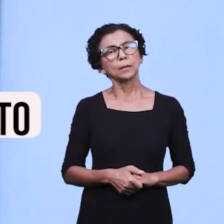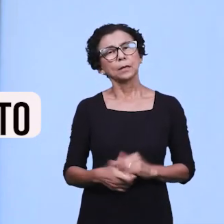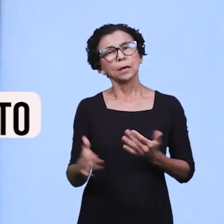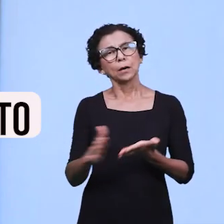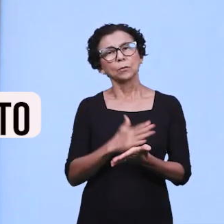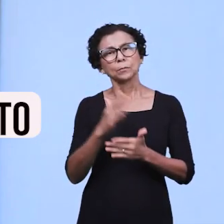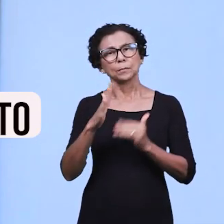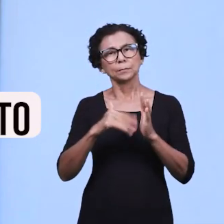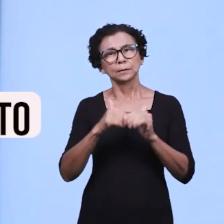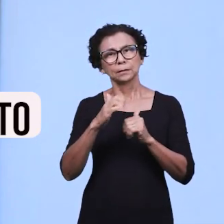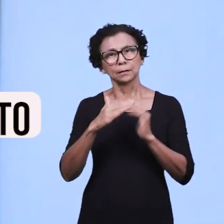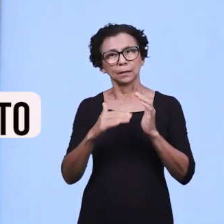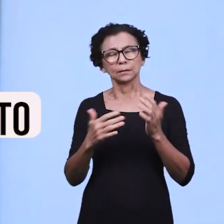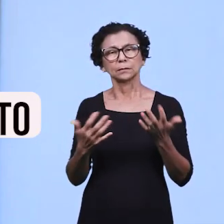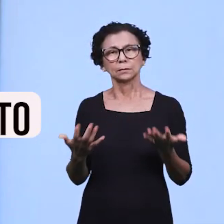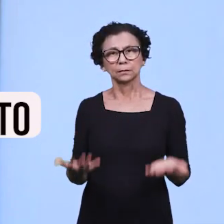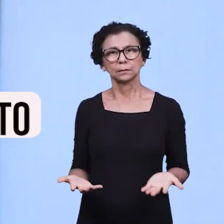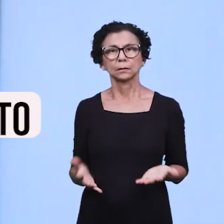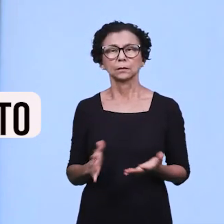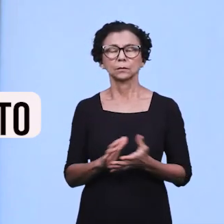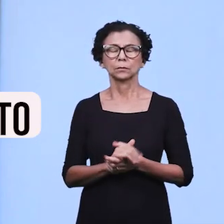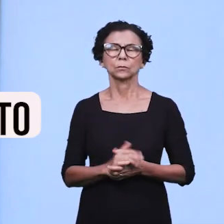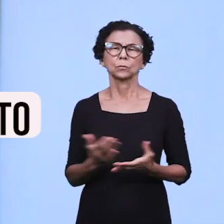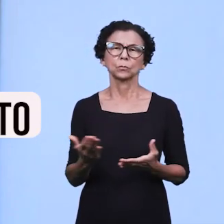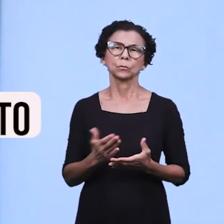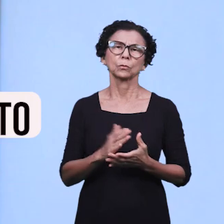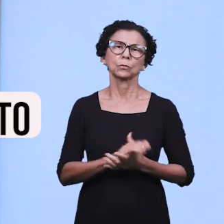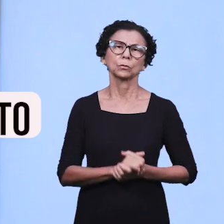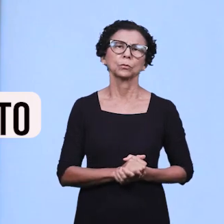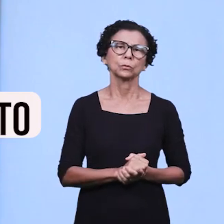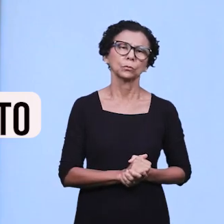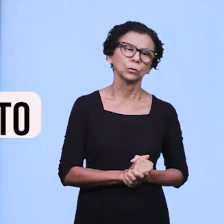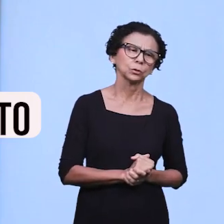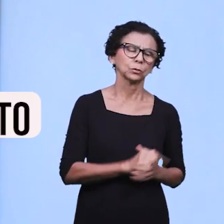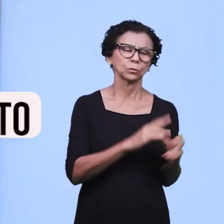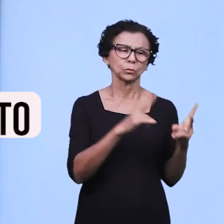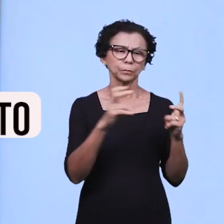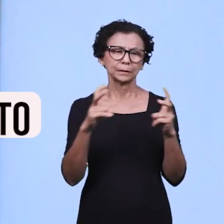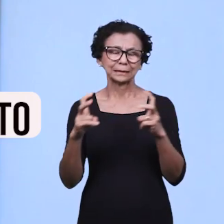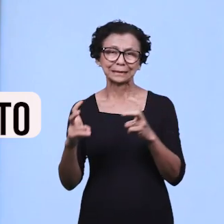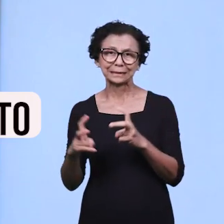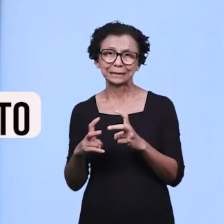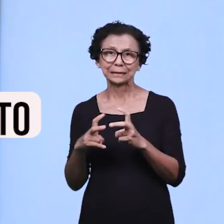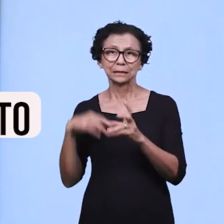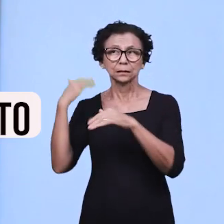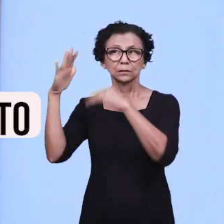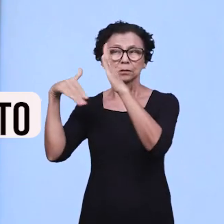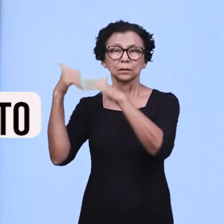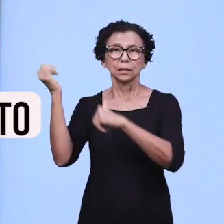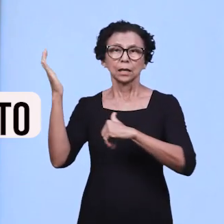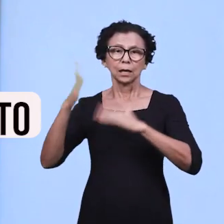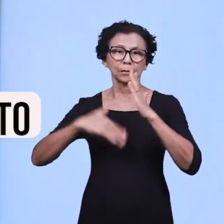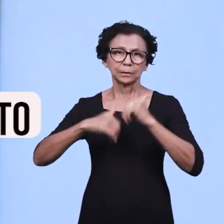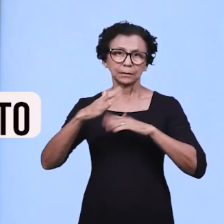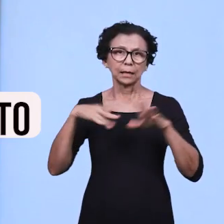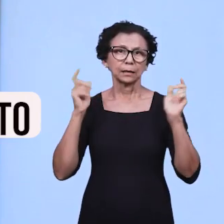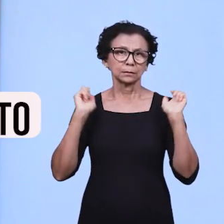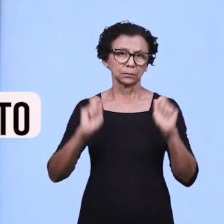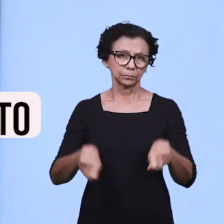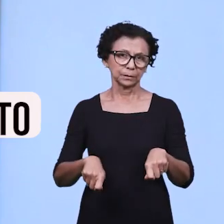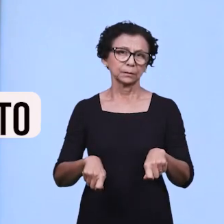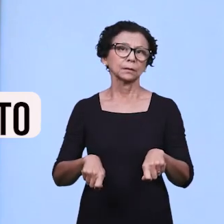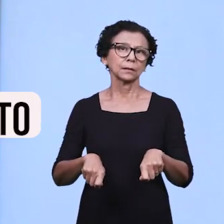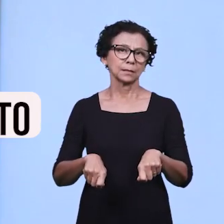habilidades. Hoje nós Uhum. temos a Base Nacional, ela trabalha por habilidade, desenvolvimento de habilidades e Certo. competências, que